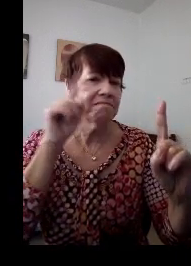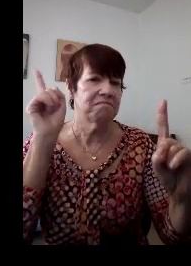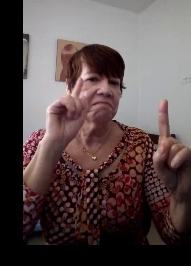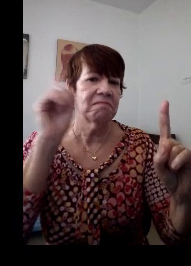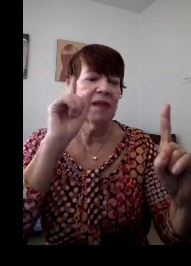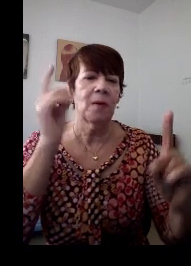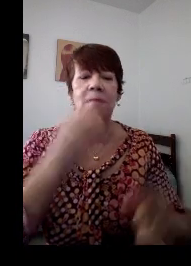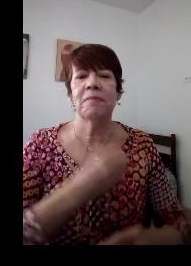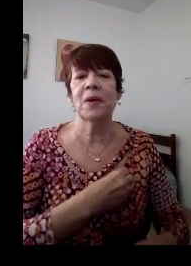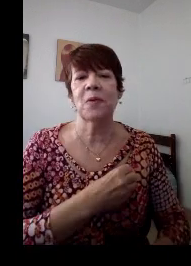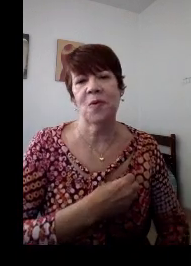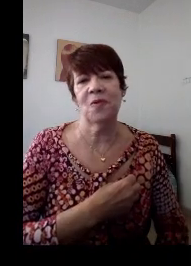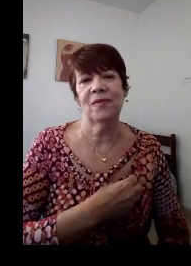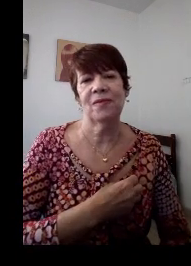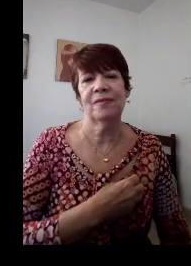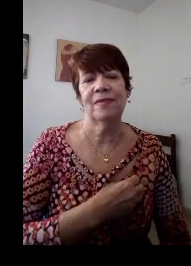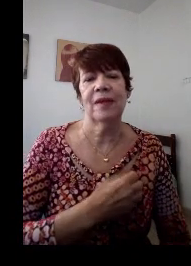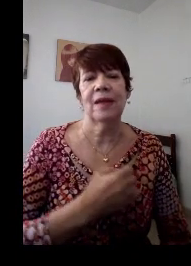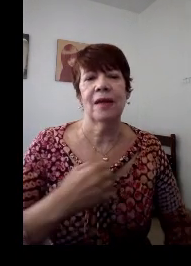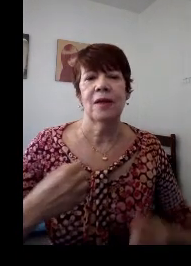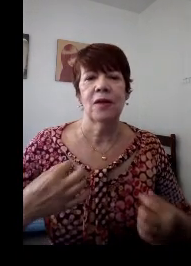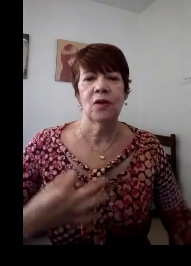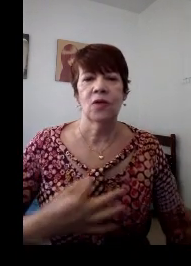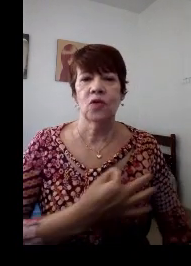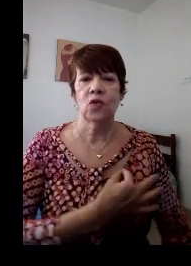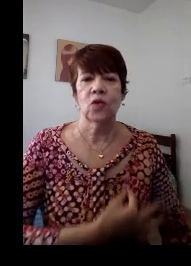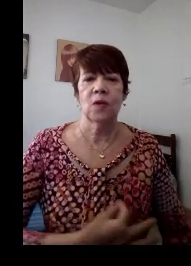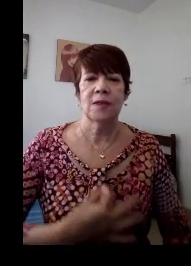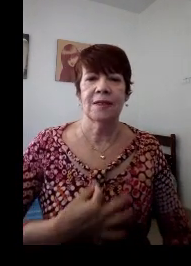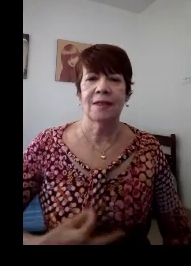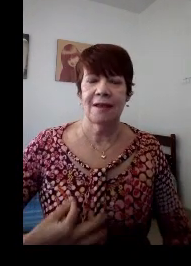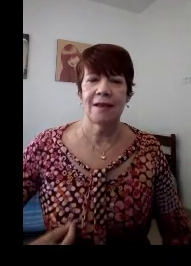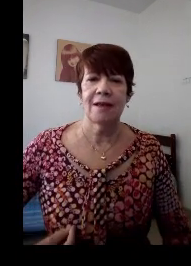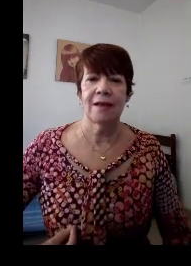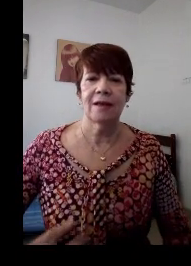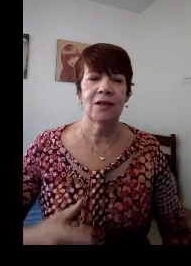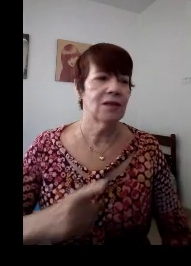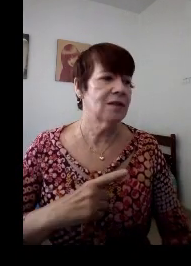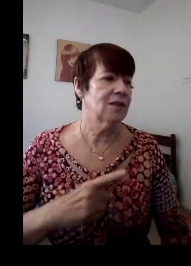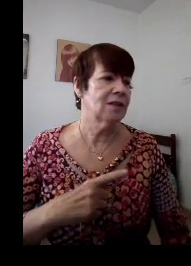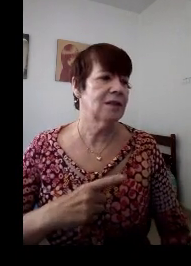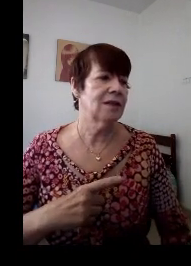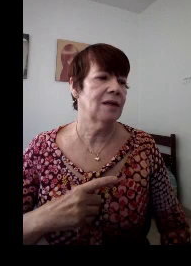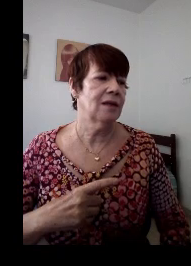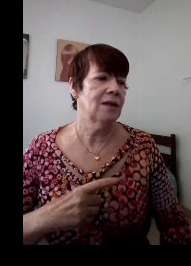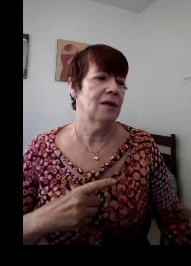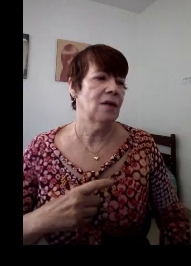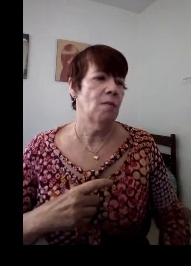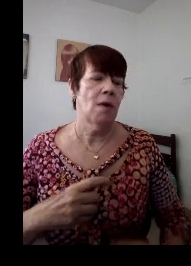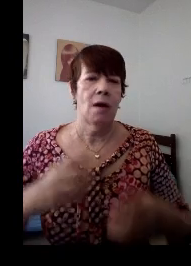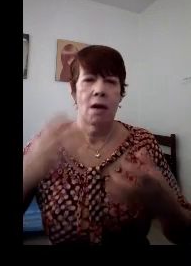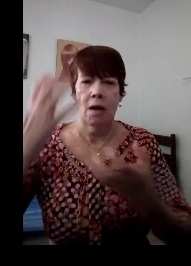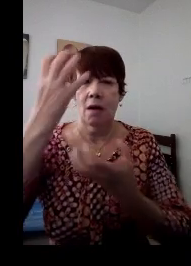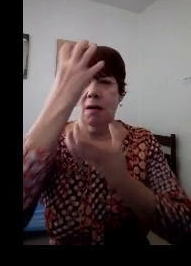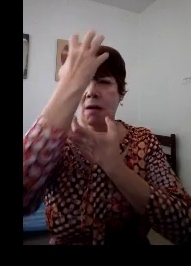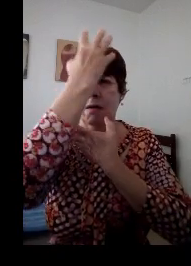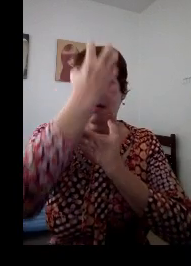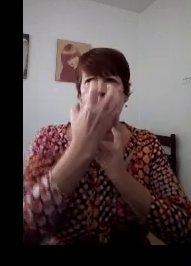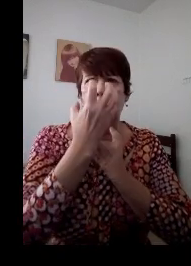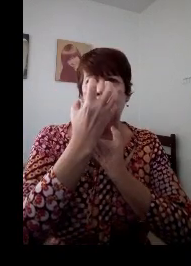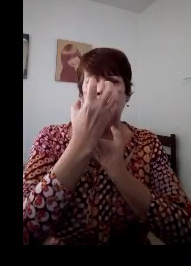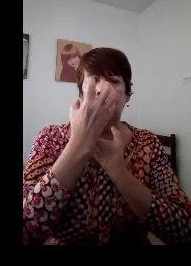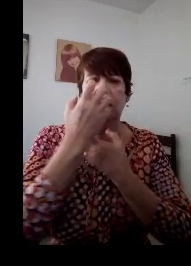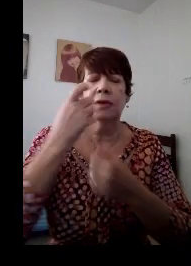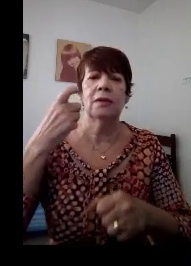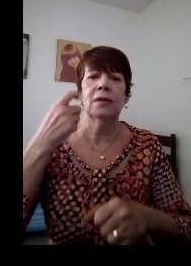observando que José, ele tinha essa armadura. Vocês estão observando aí a imagem que